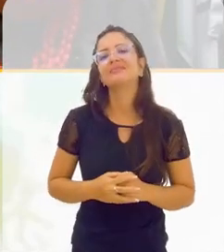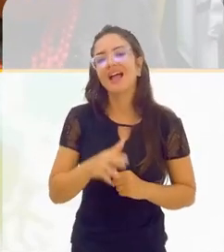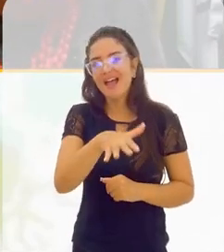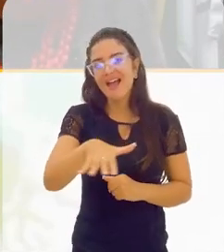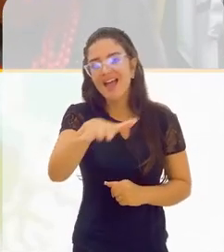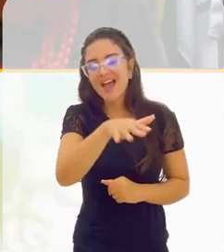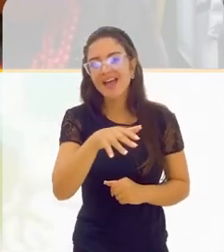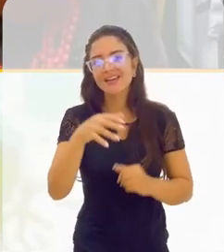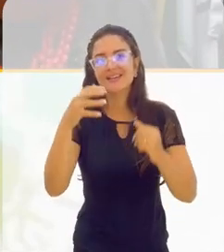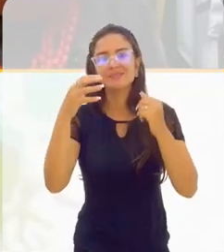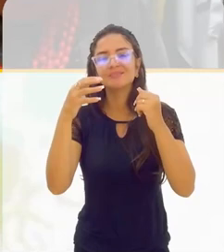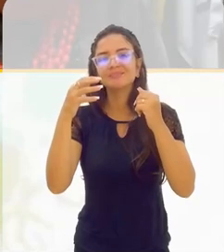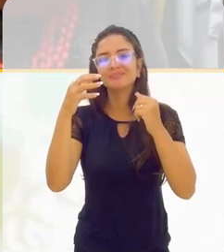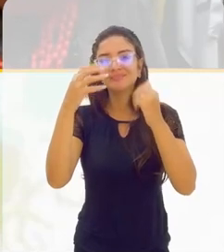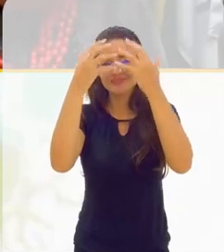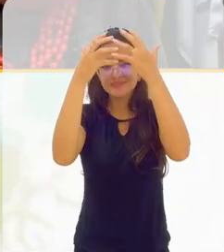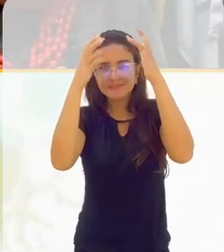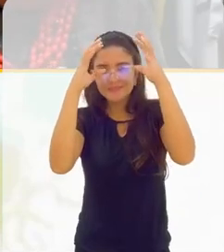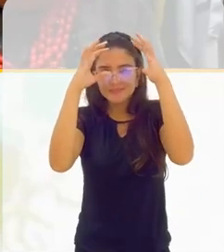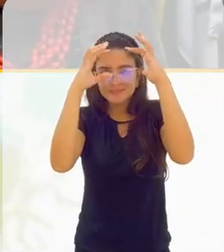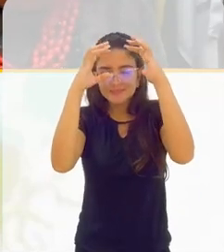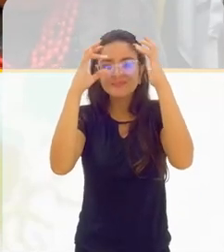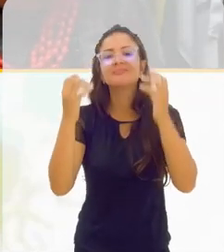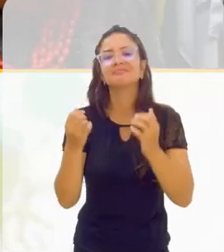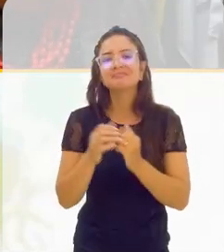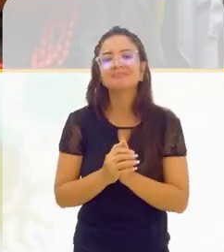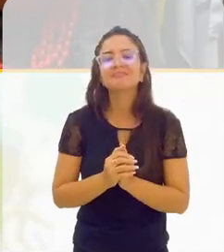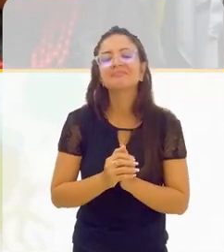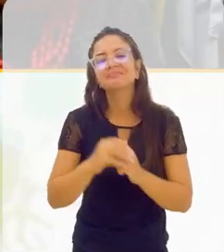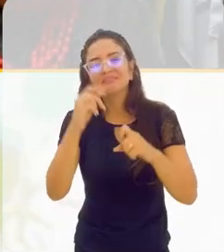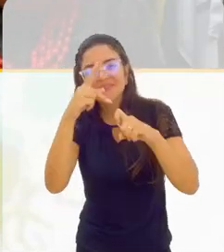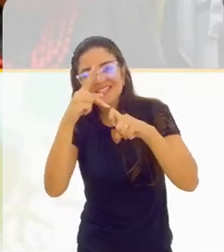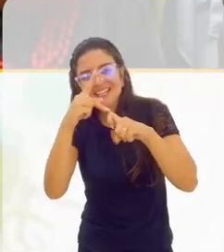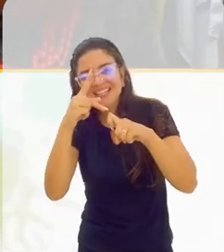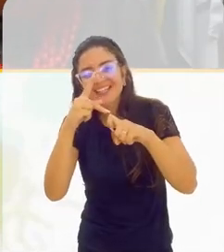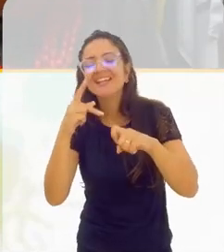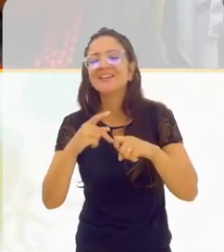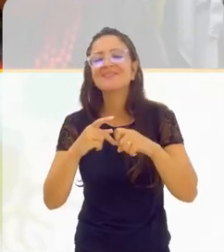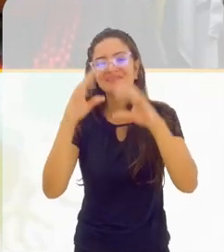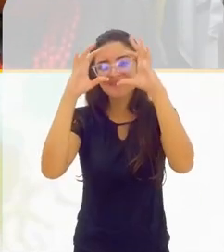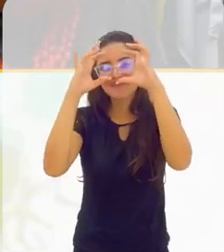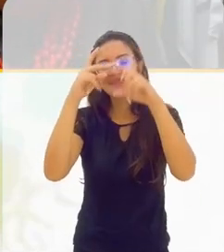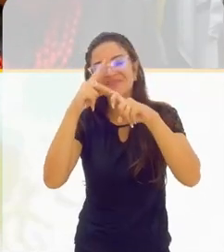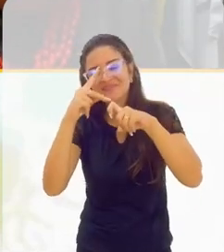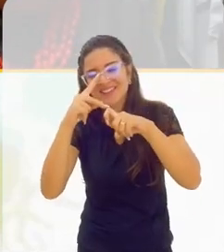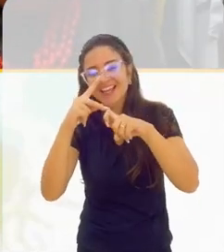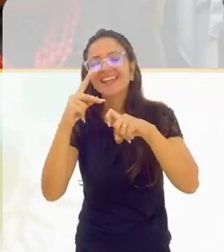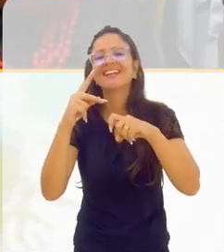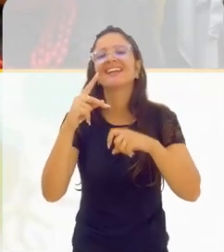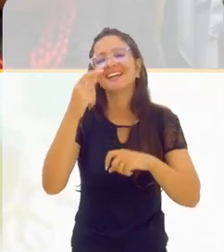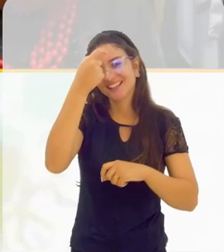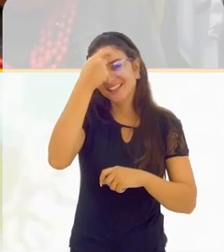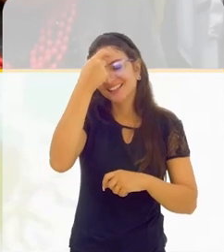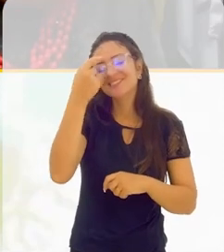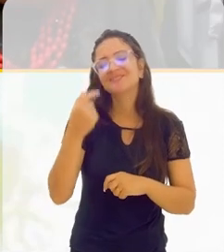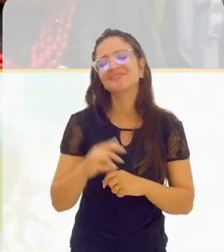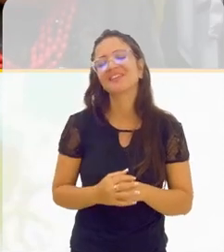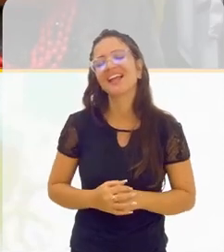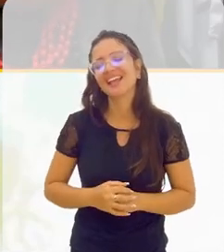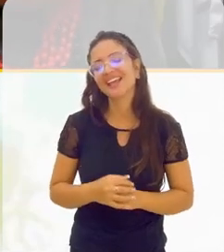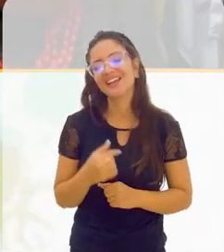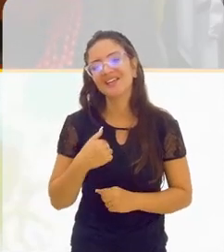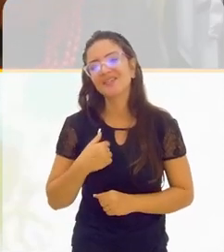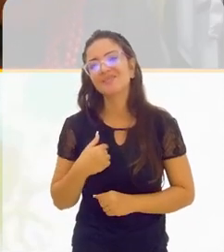que eu queria que era de neuropediatria e dois anos eu não Pediatria Mas isso é grande parte